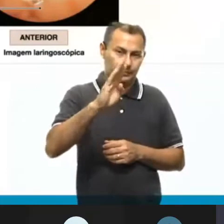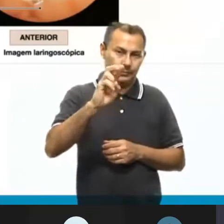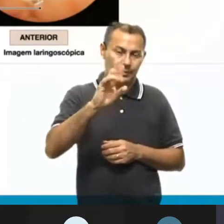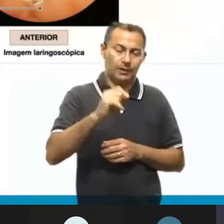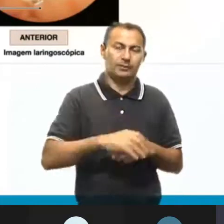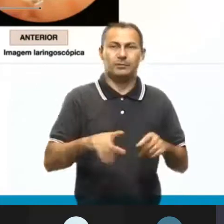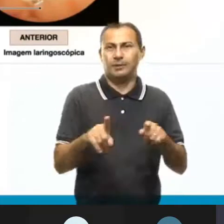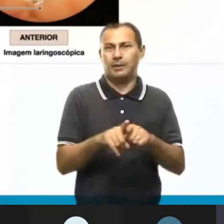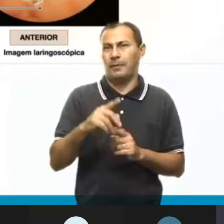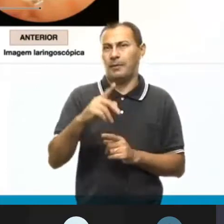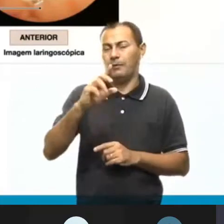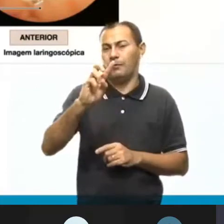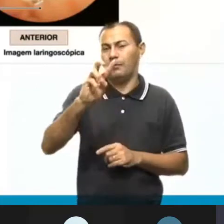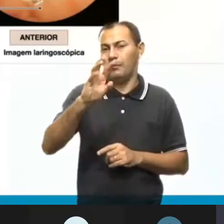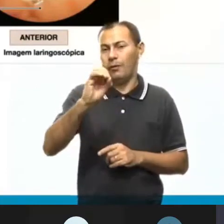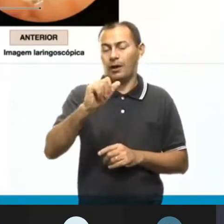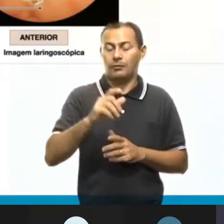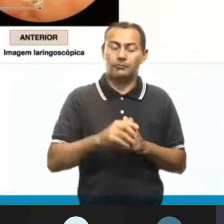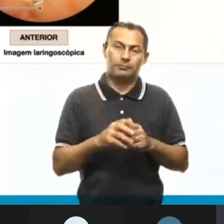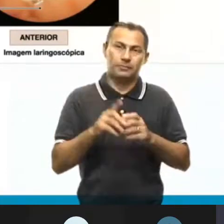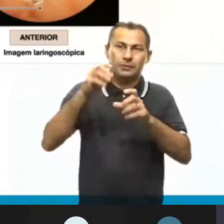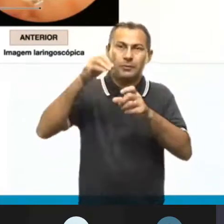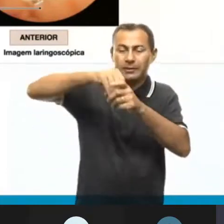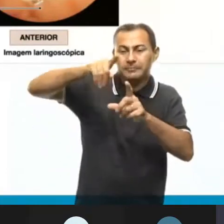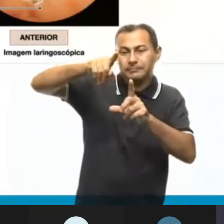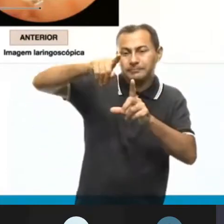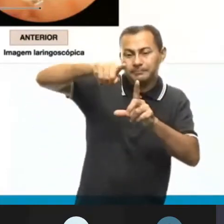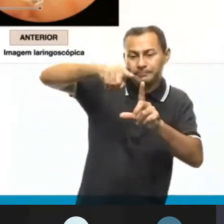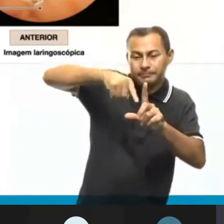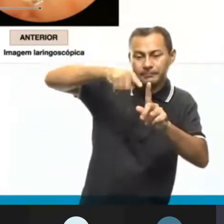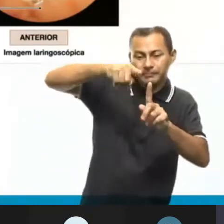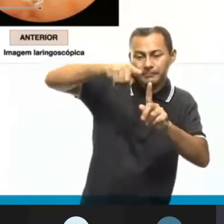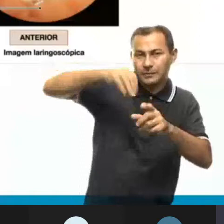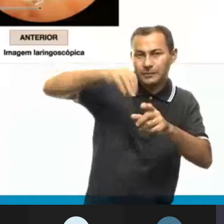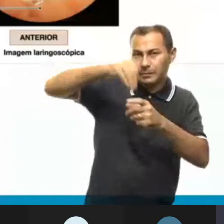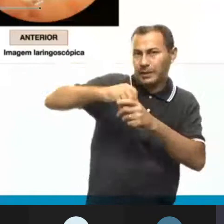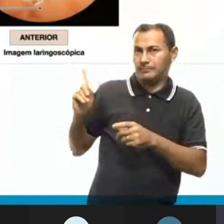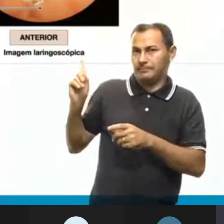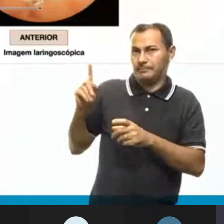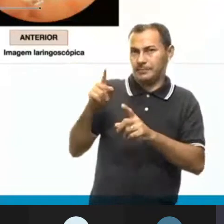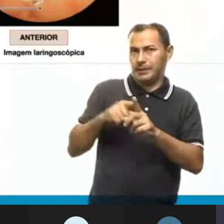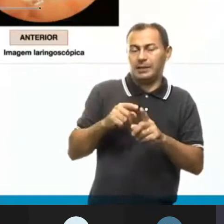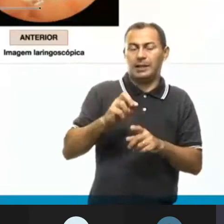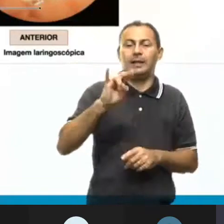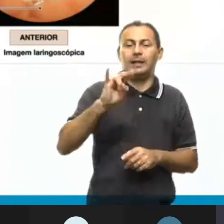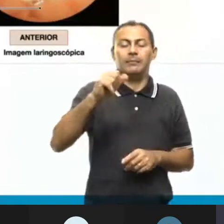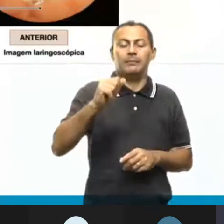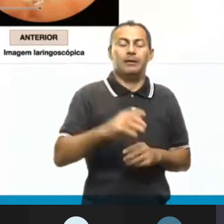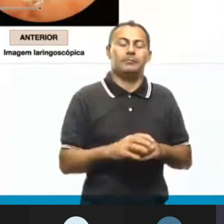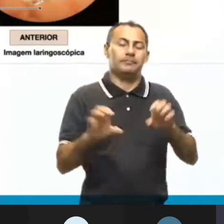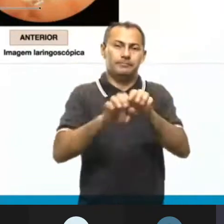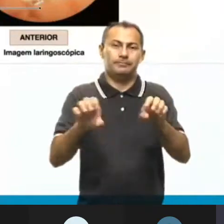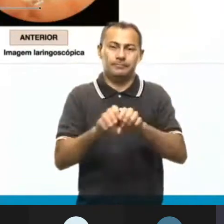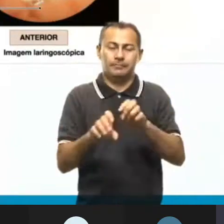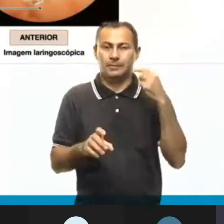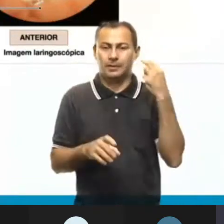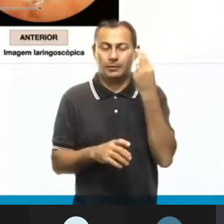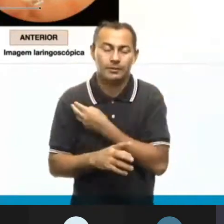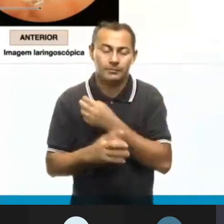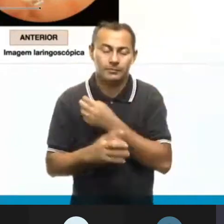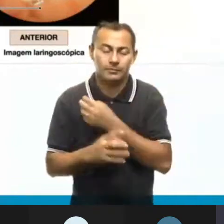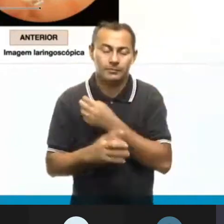prega vocal e esse espacinho aqui, ó, é a rima da glote, ok? Então, essas são as estruturas aí para a